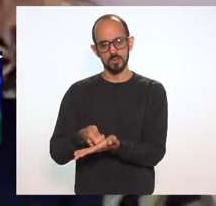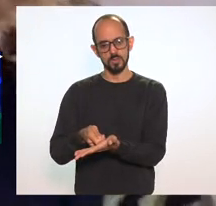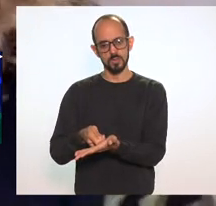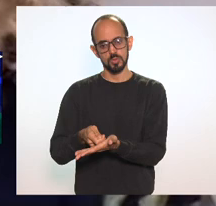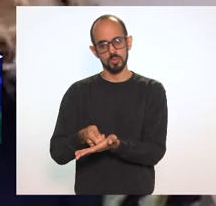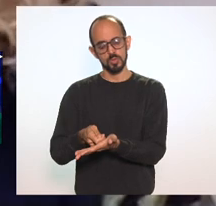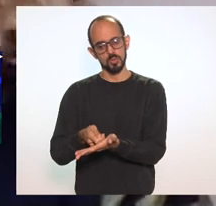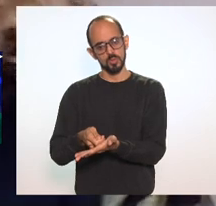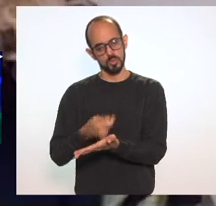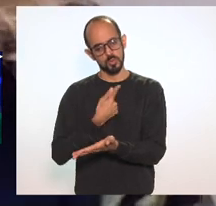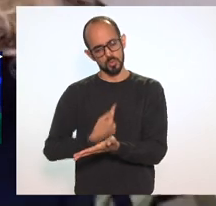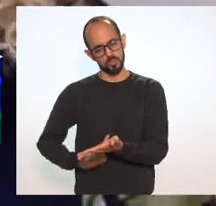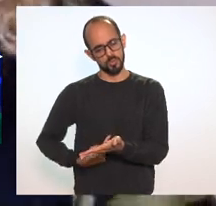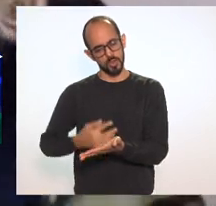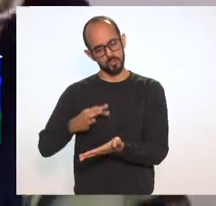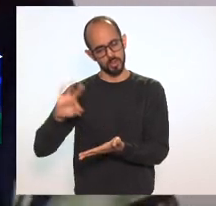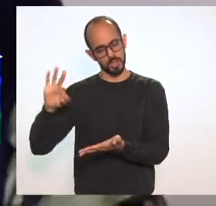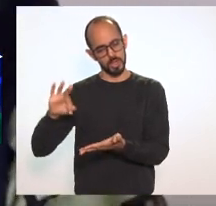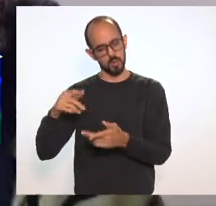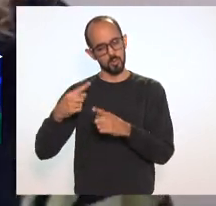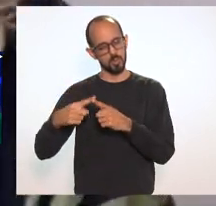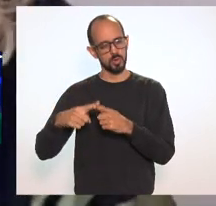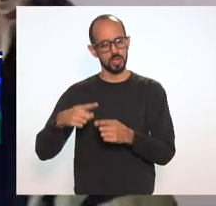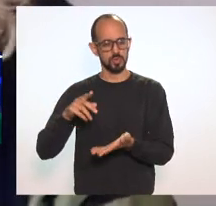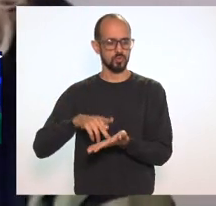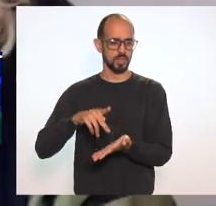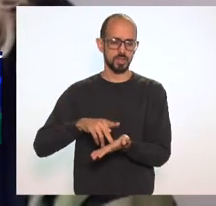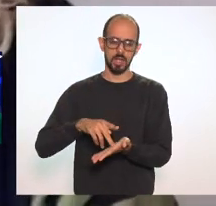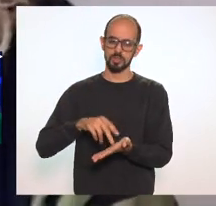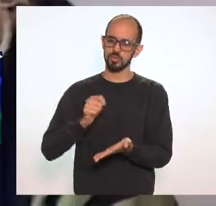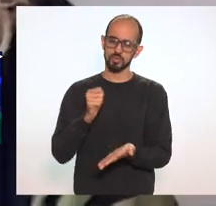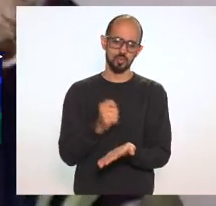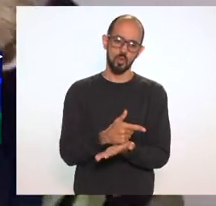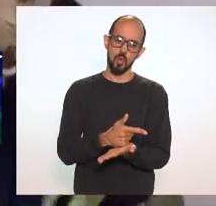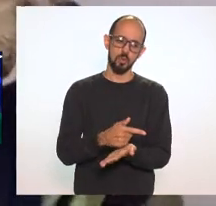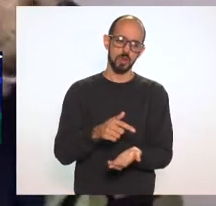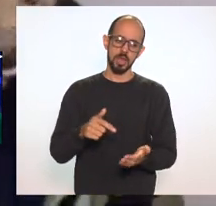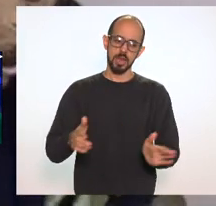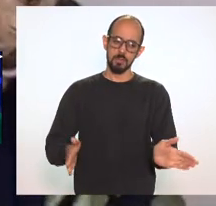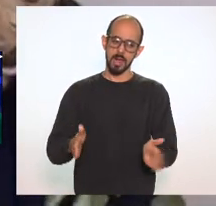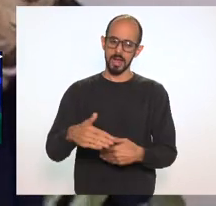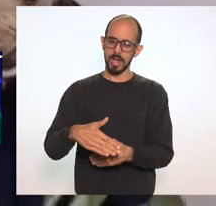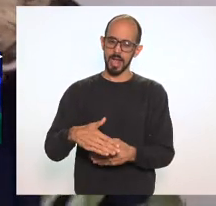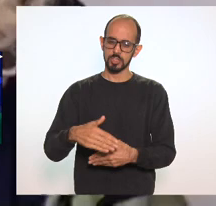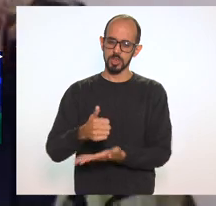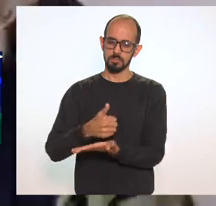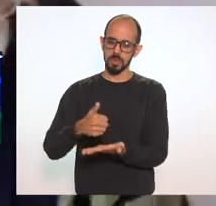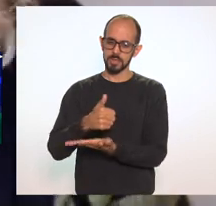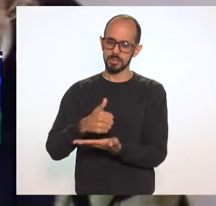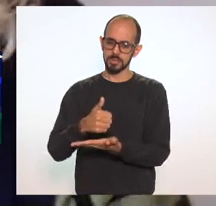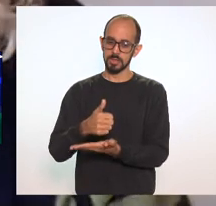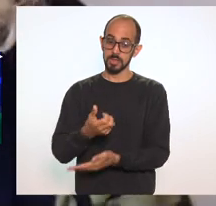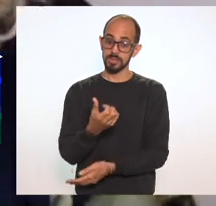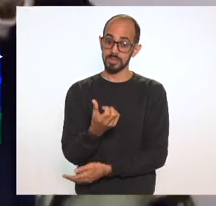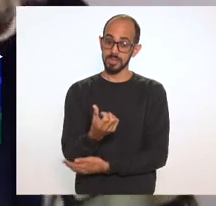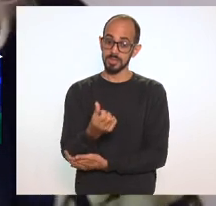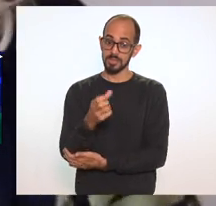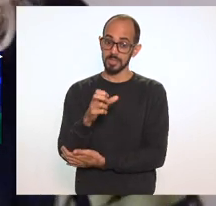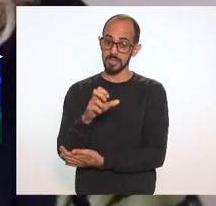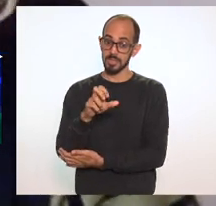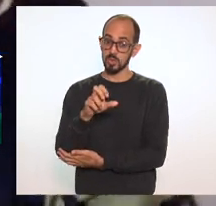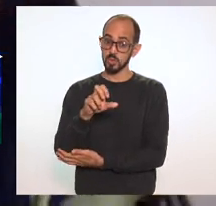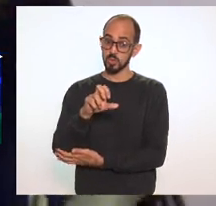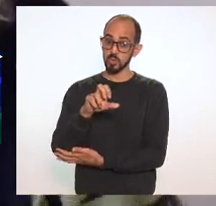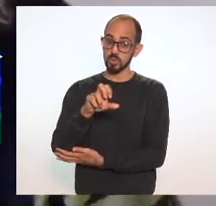porque na boa vale porque tal não paga nem a cesta básica a sexta tem 650 aumentou né